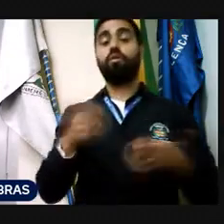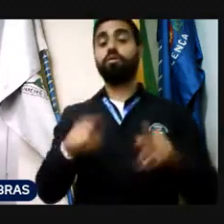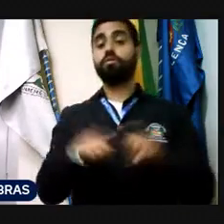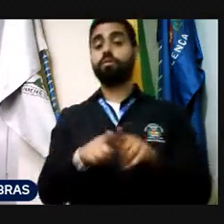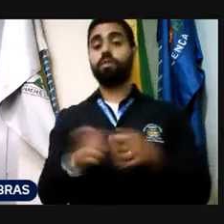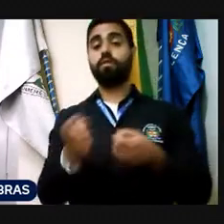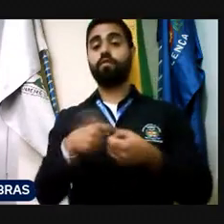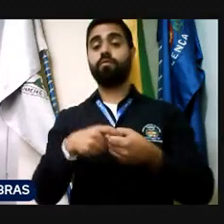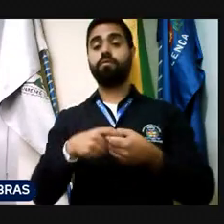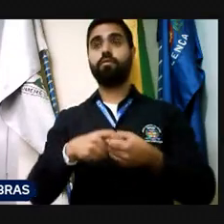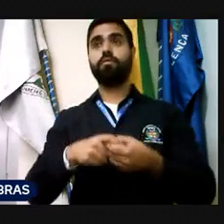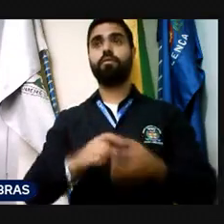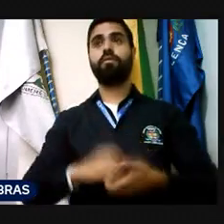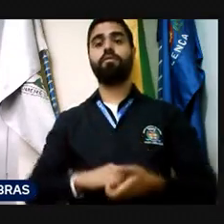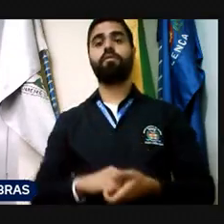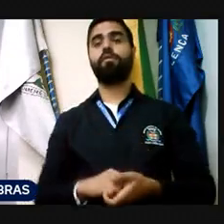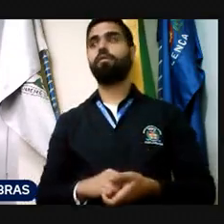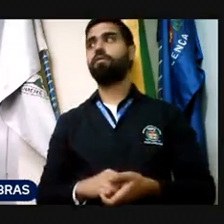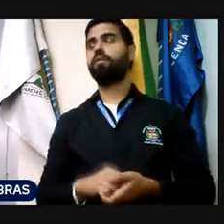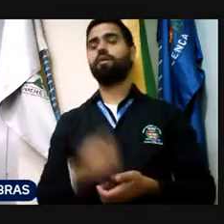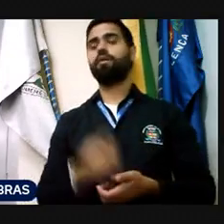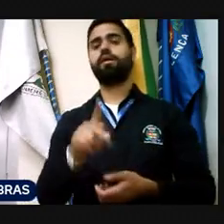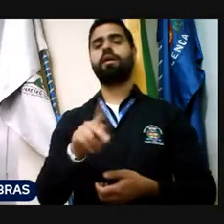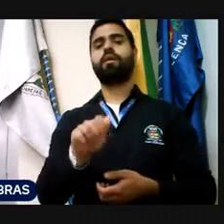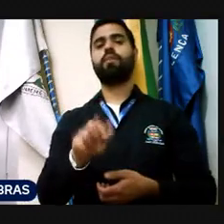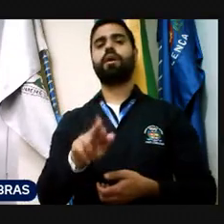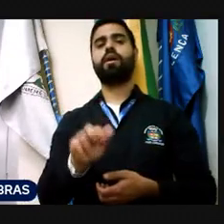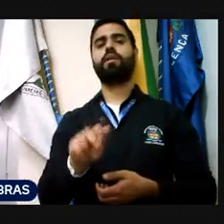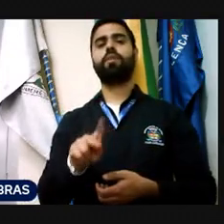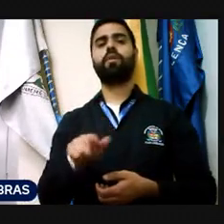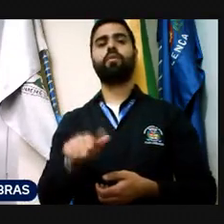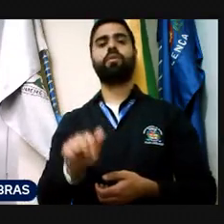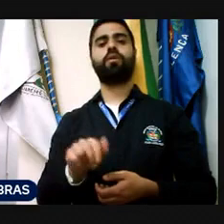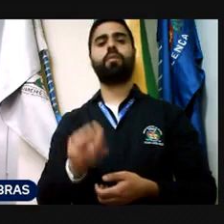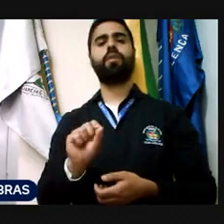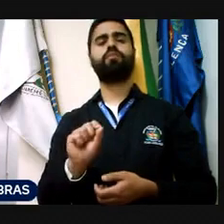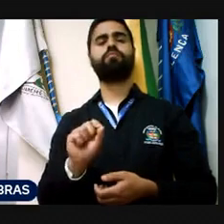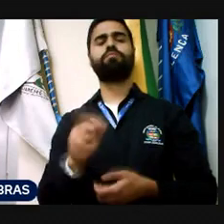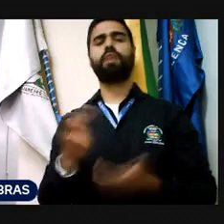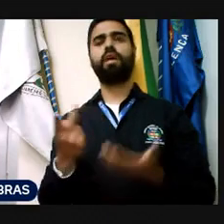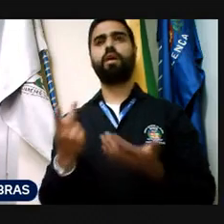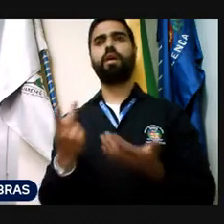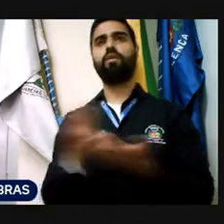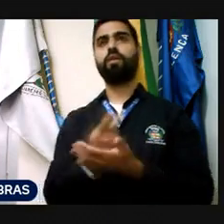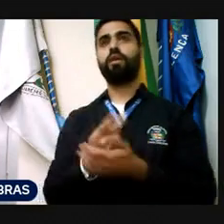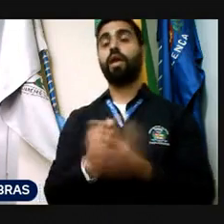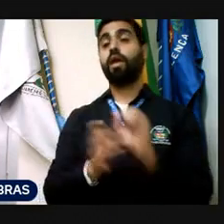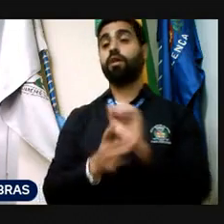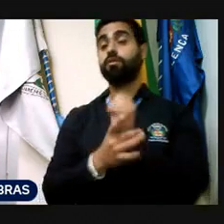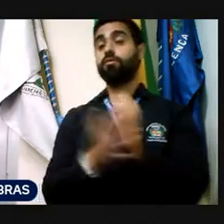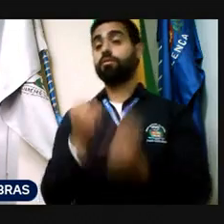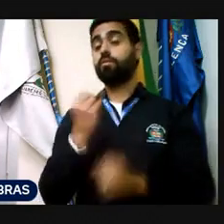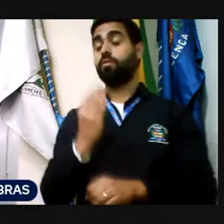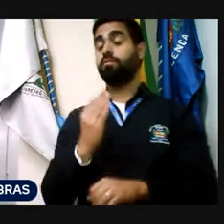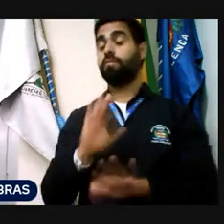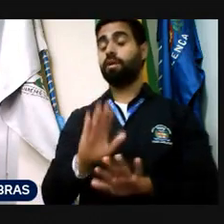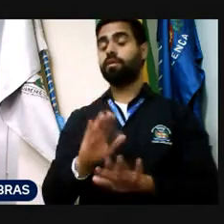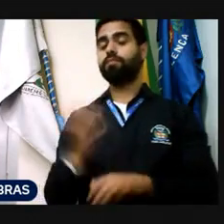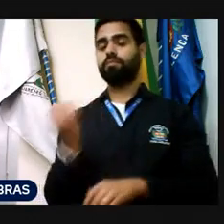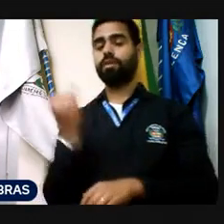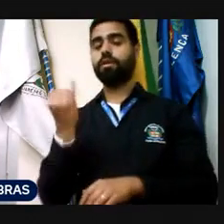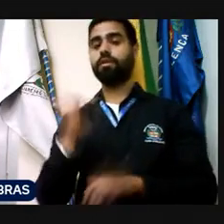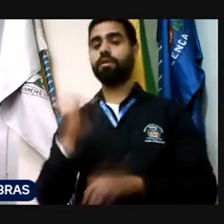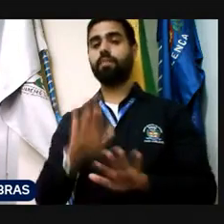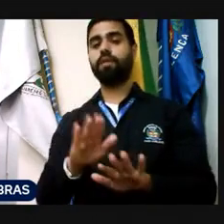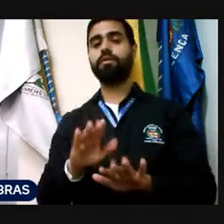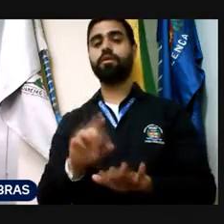reinauguraram uma para Peona. Só que acontece o seguinte, a segurança é muito bom. Importante. Só